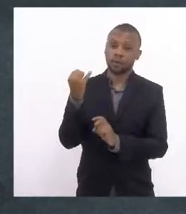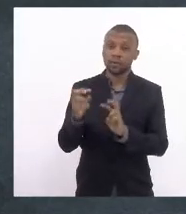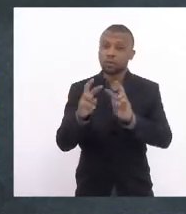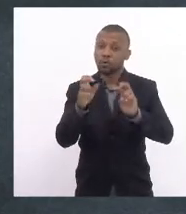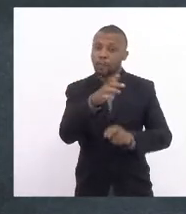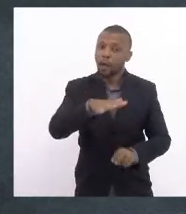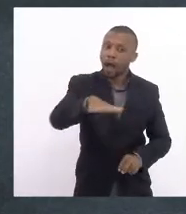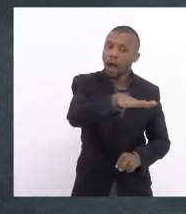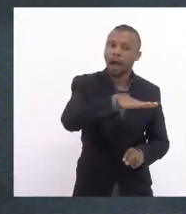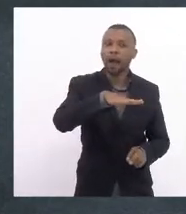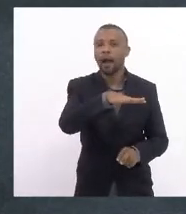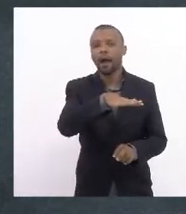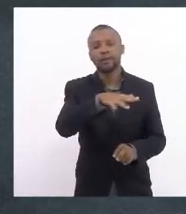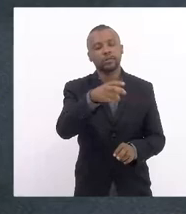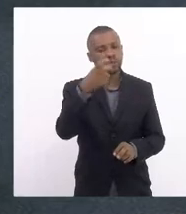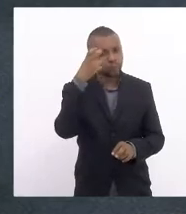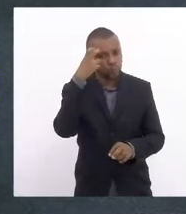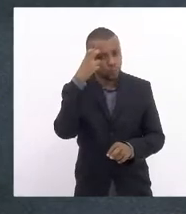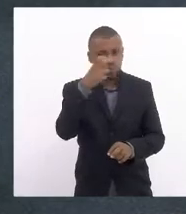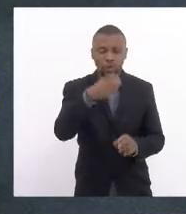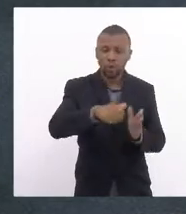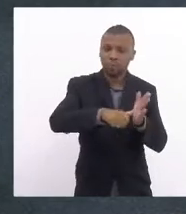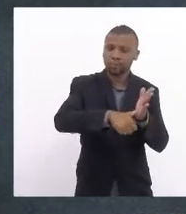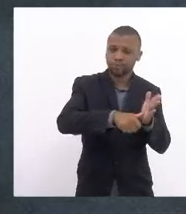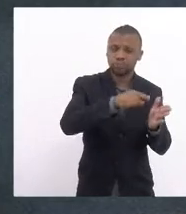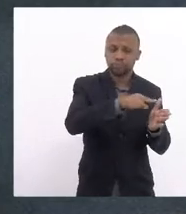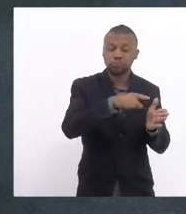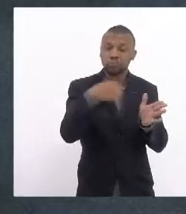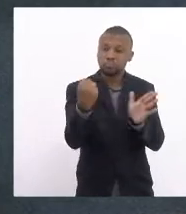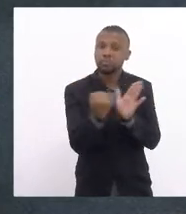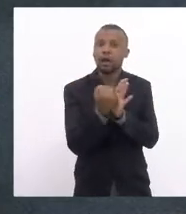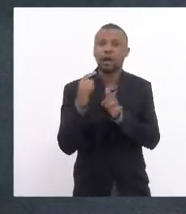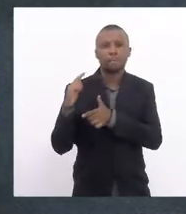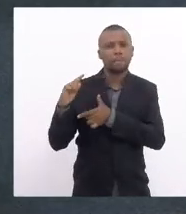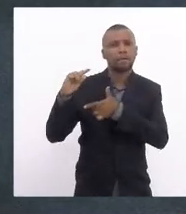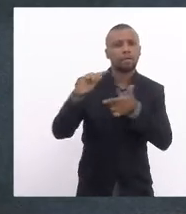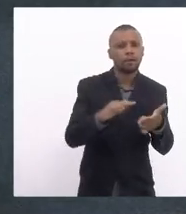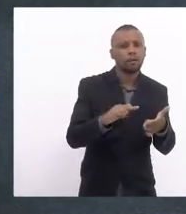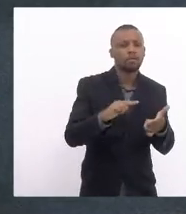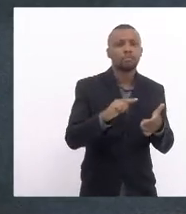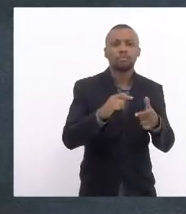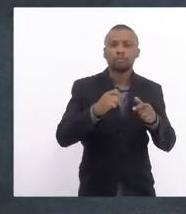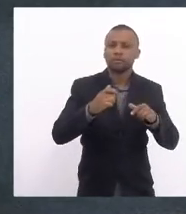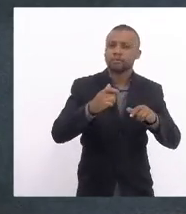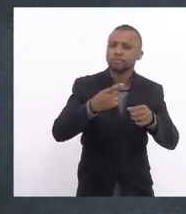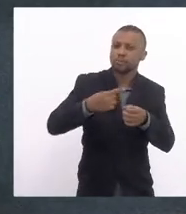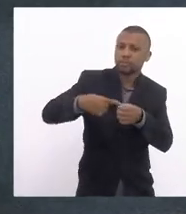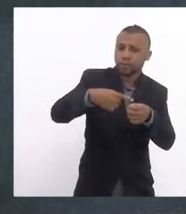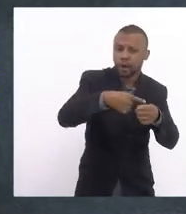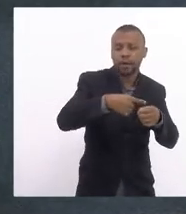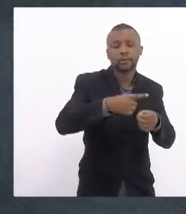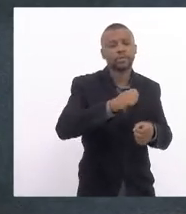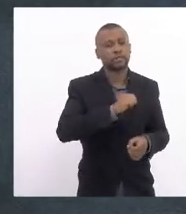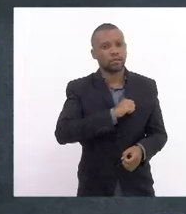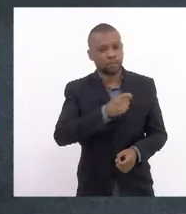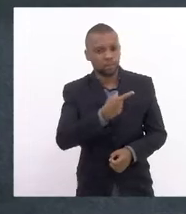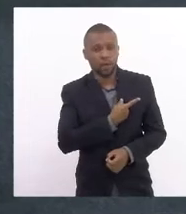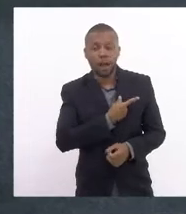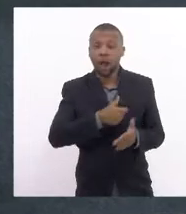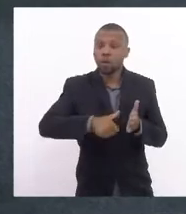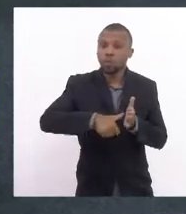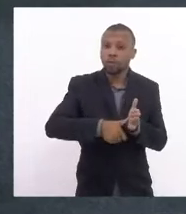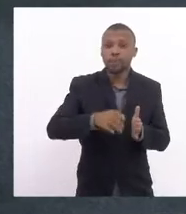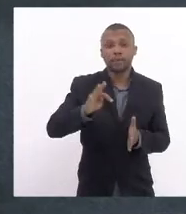equipamento muito tradicional na cidade de São Gonçalo, o Clube Tamoio, lugar